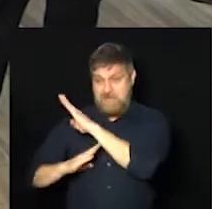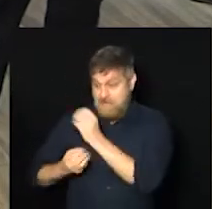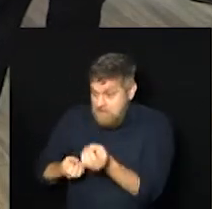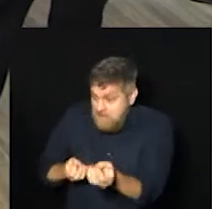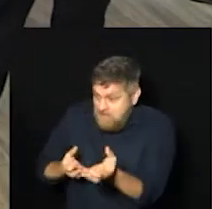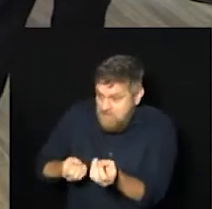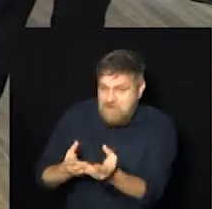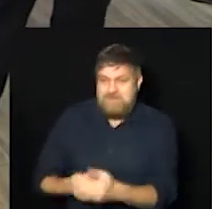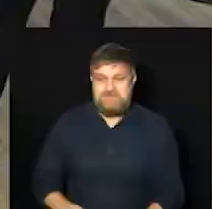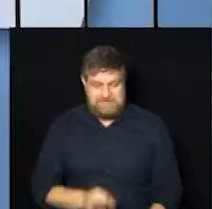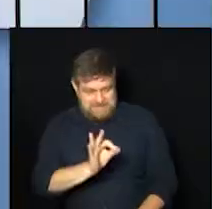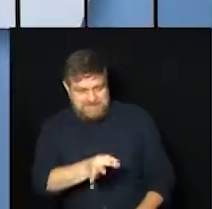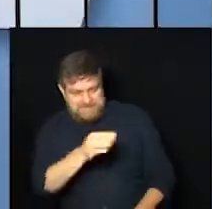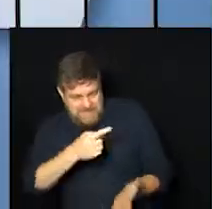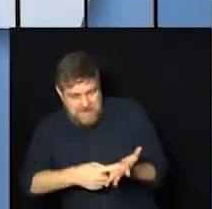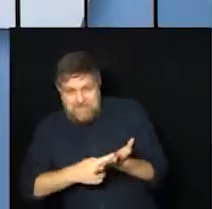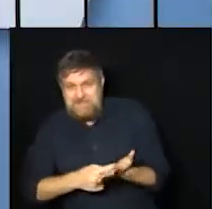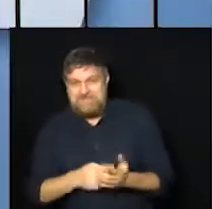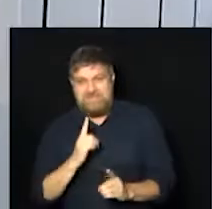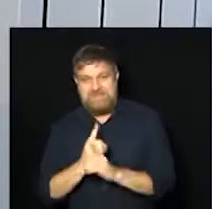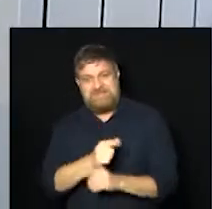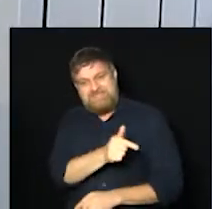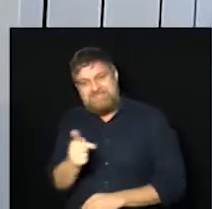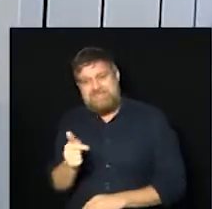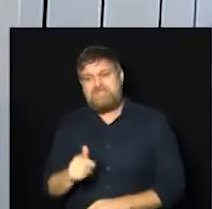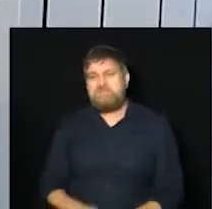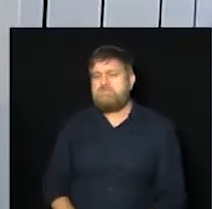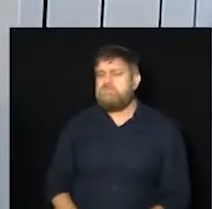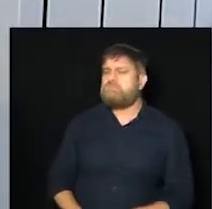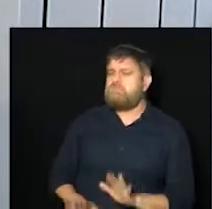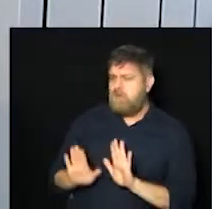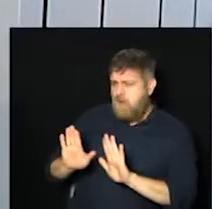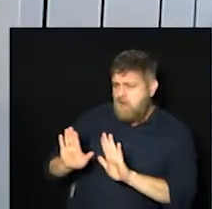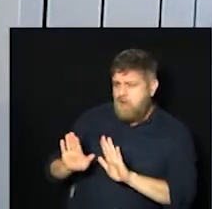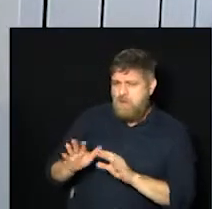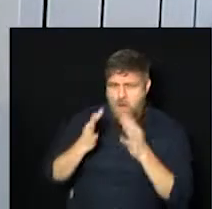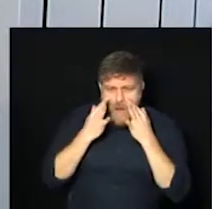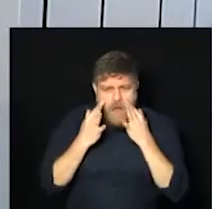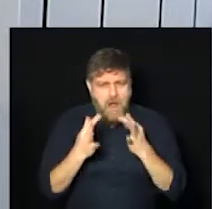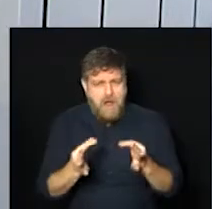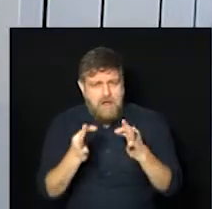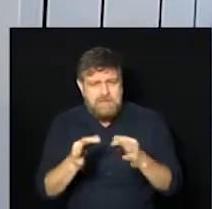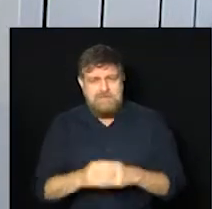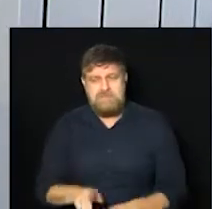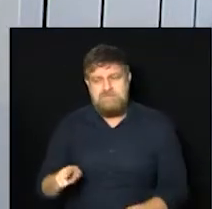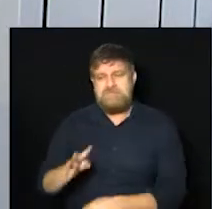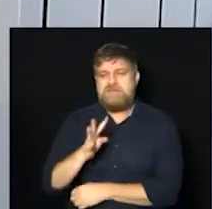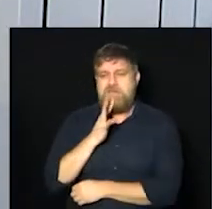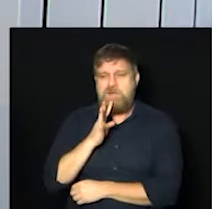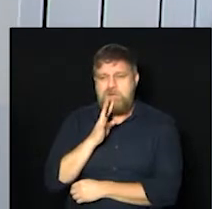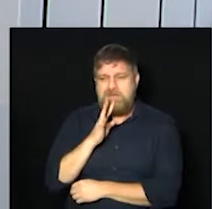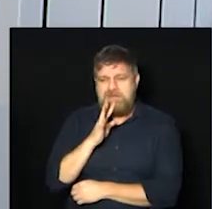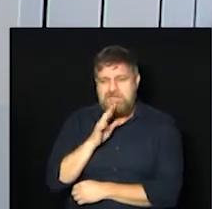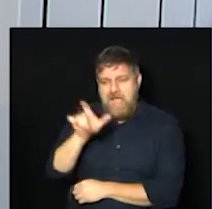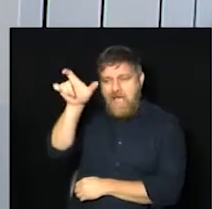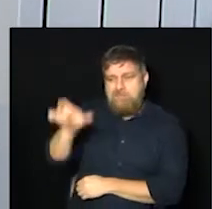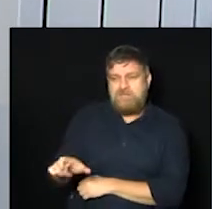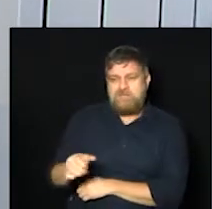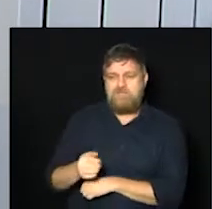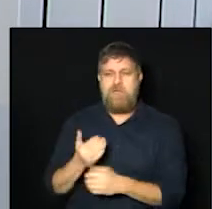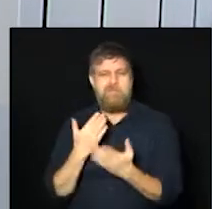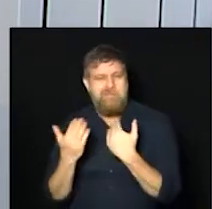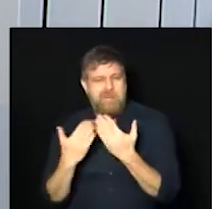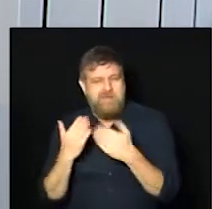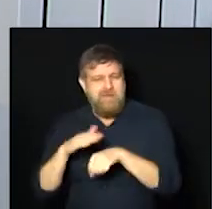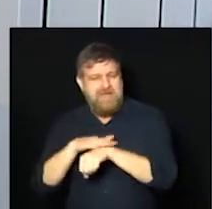Legislativo. Tá certo, então. Até semana que vem. Agora, Mina, preste atenção, porque eu acho que você conhece essa pessoa que eu vou conversar agora,